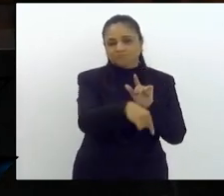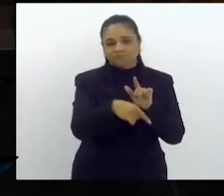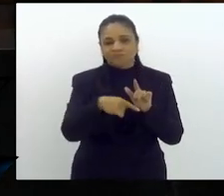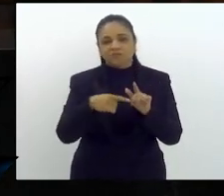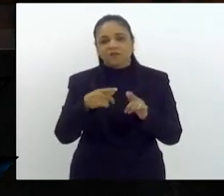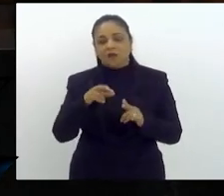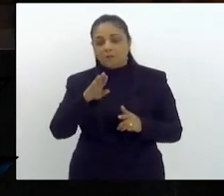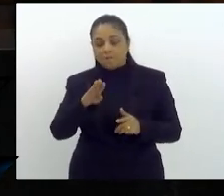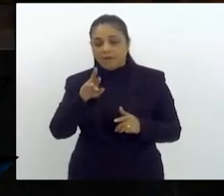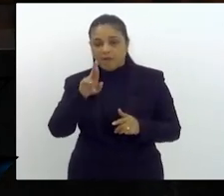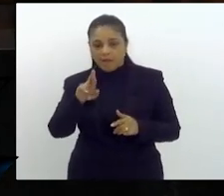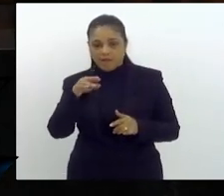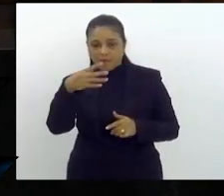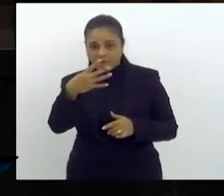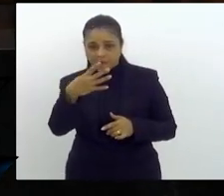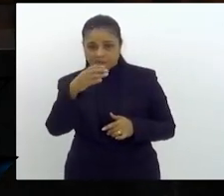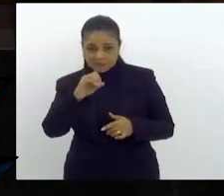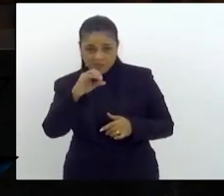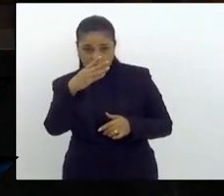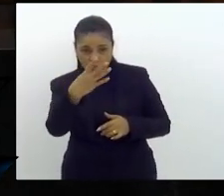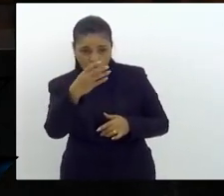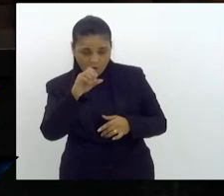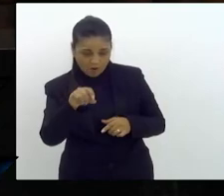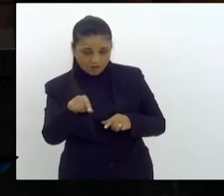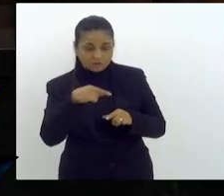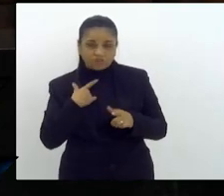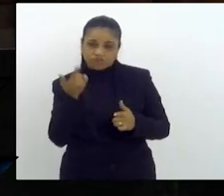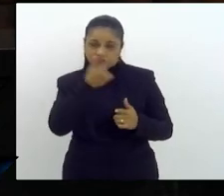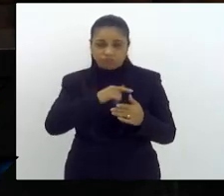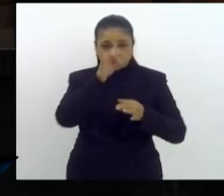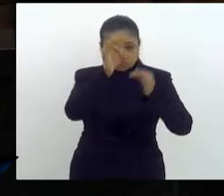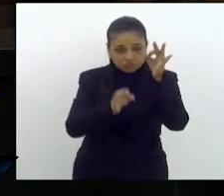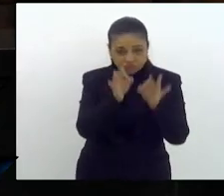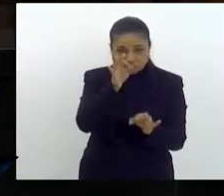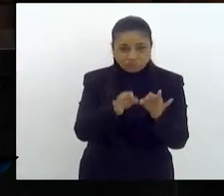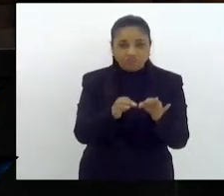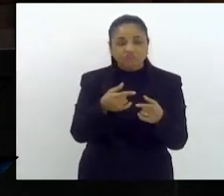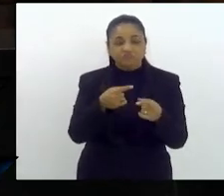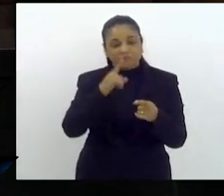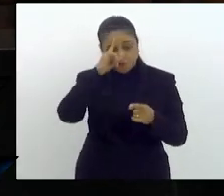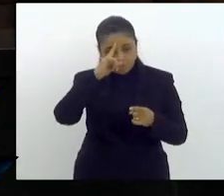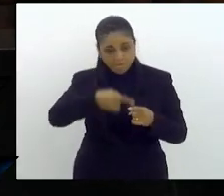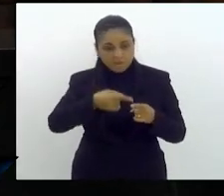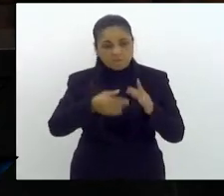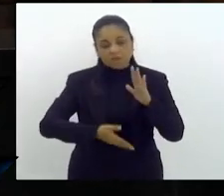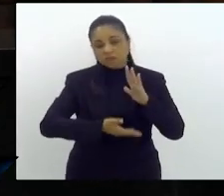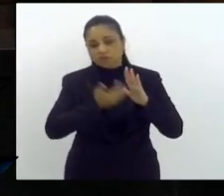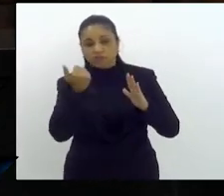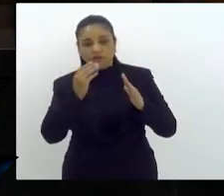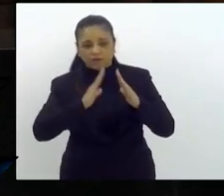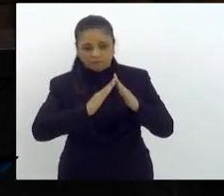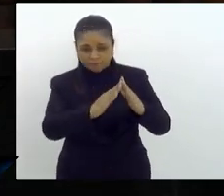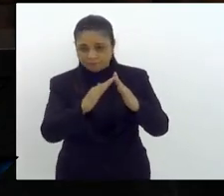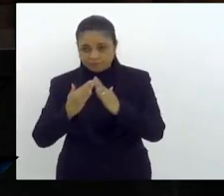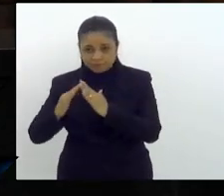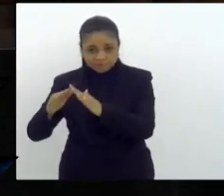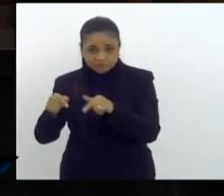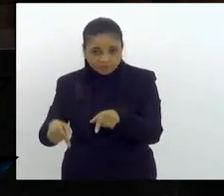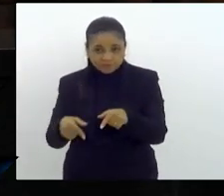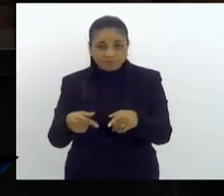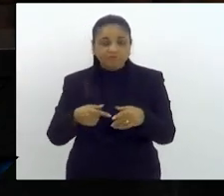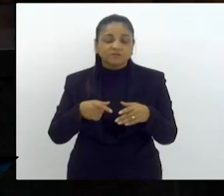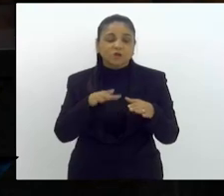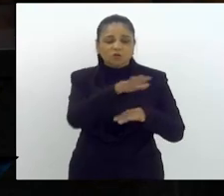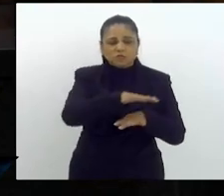br-040 conseguindo decisão judicial em cima desses são judicial e que ecoa também aí Justamente por isso em alguns setores